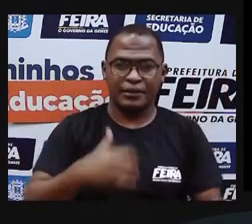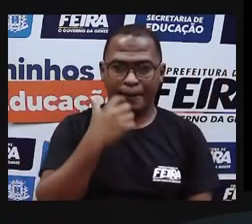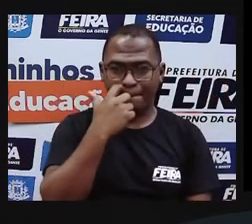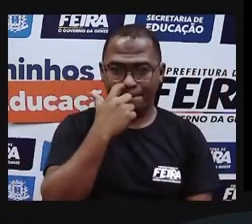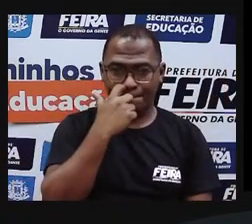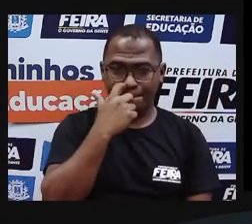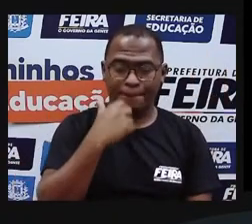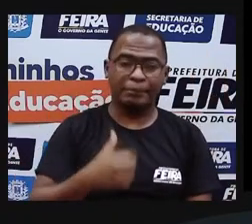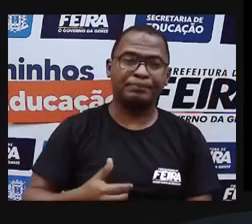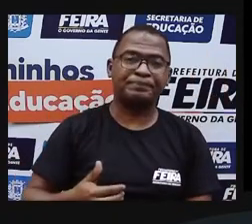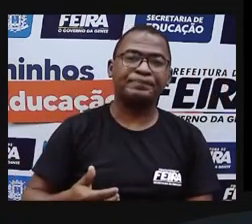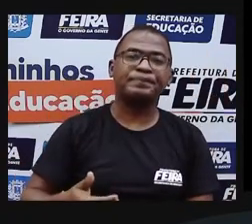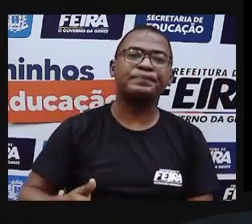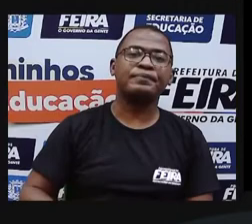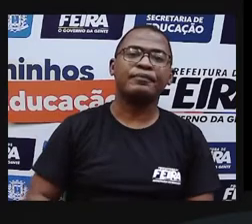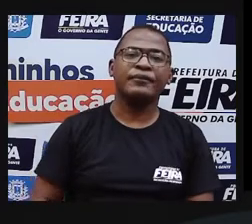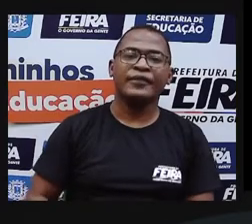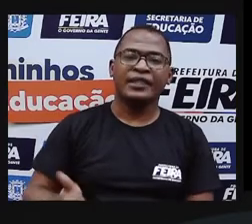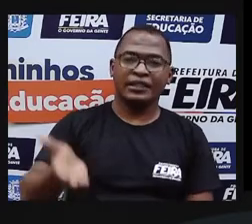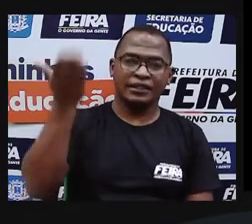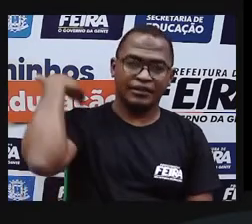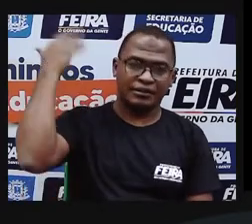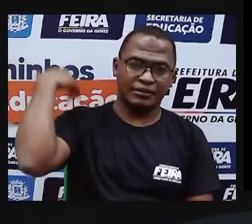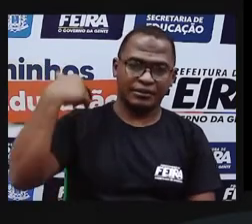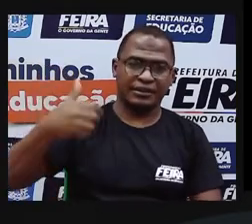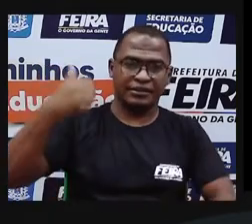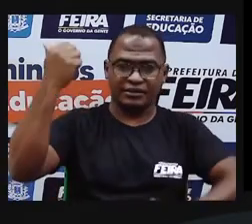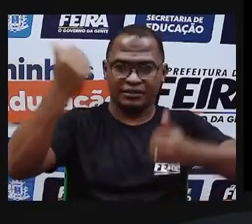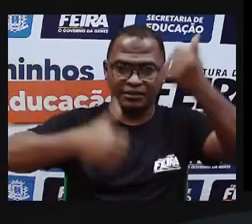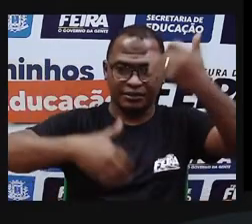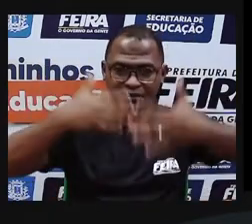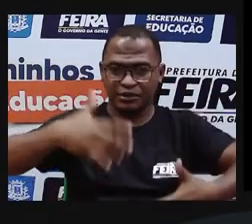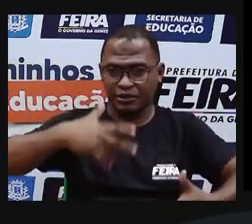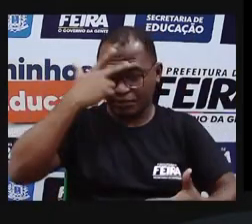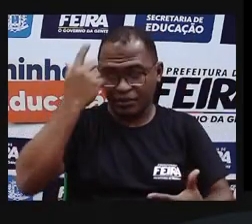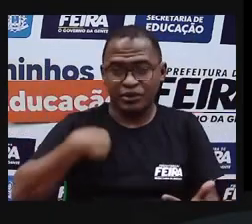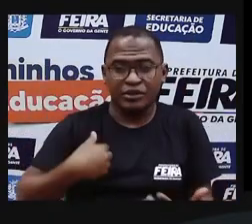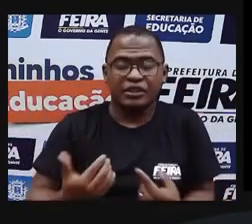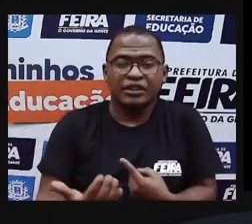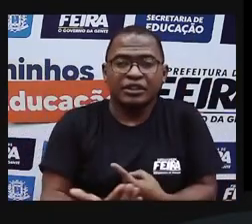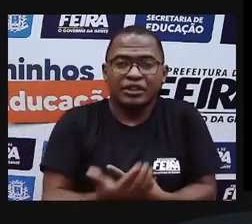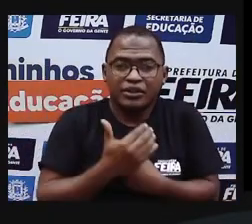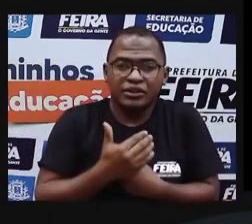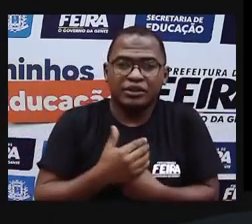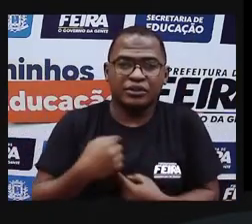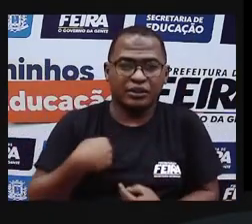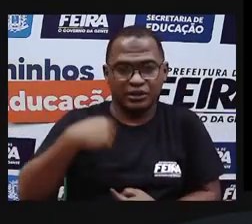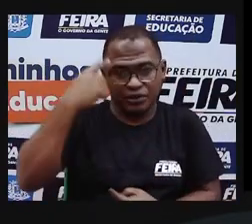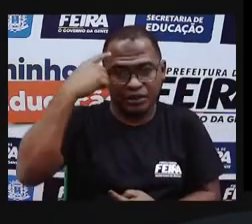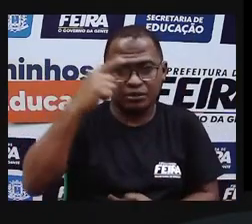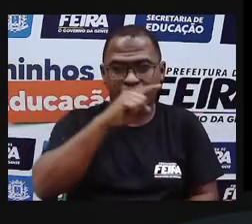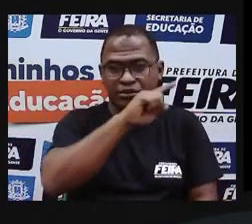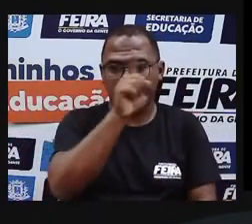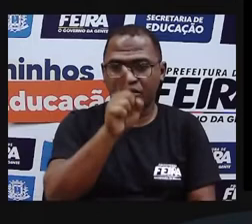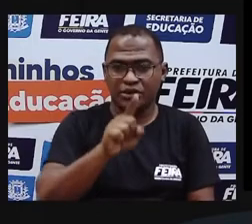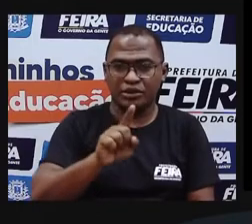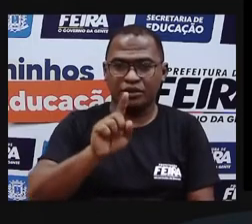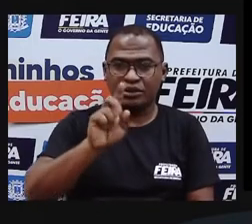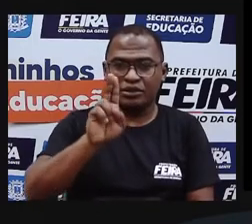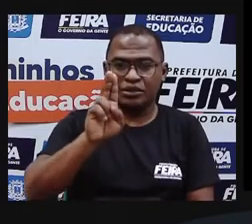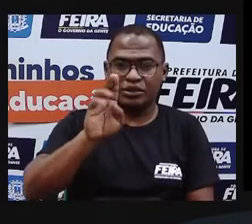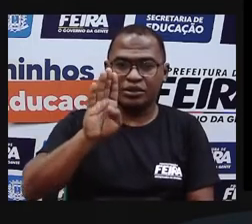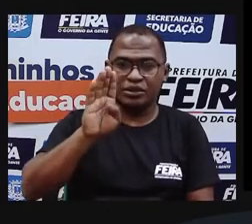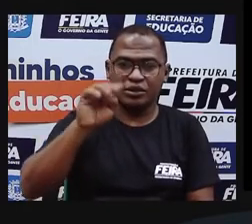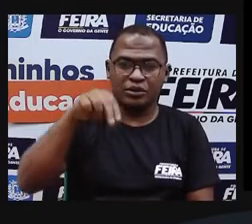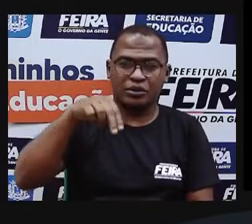Na aula passada, a gente falou de pessoas que inspiram, né? Lembramos do Zumbi dos Palmares, lembramos da